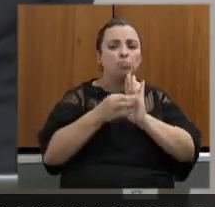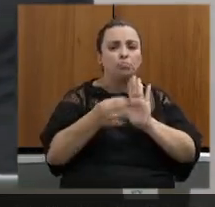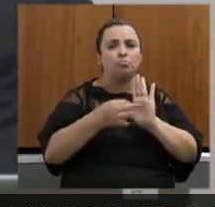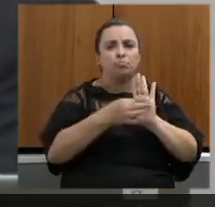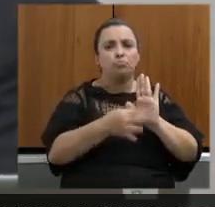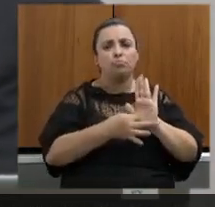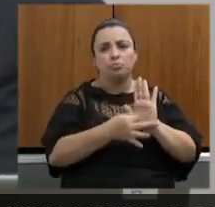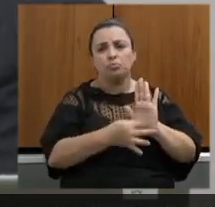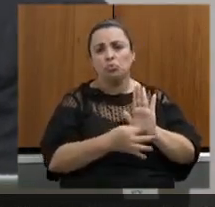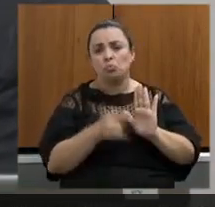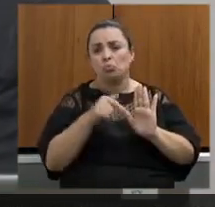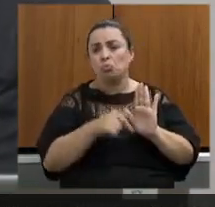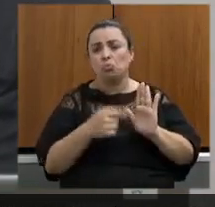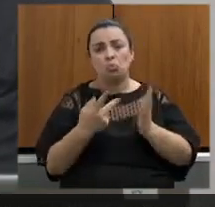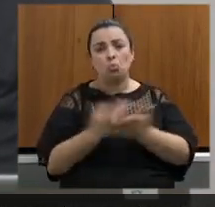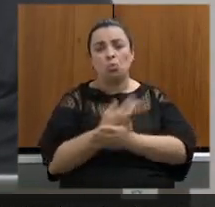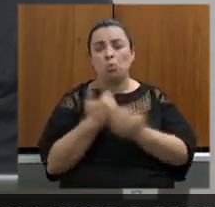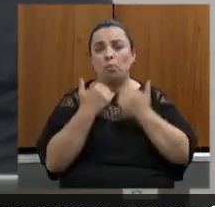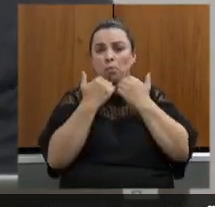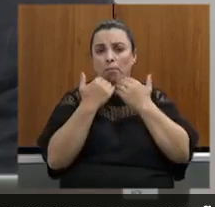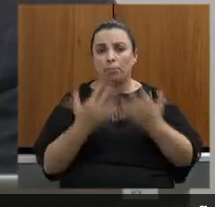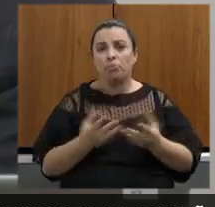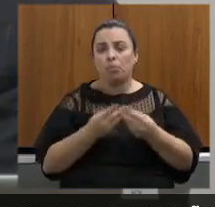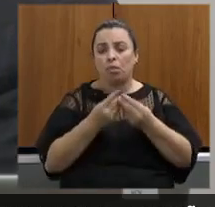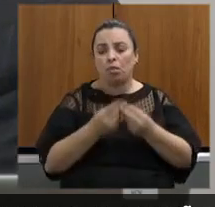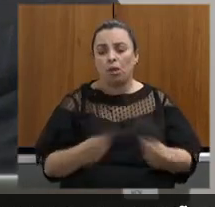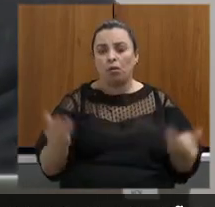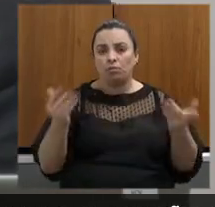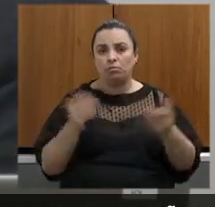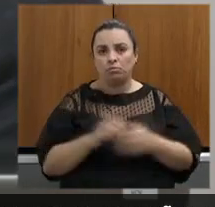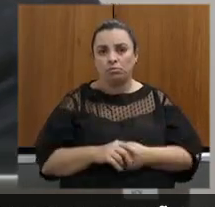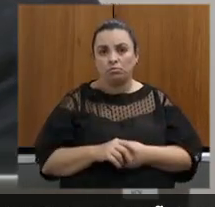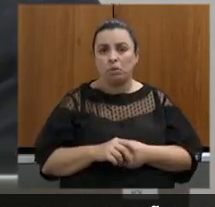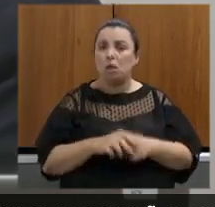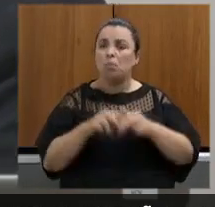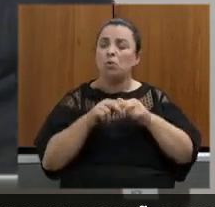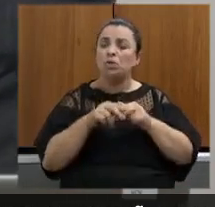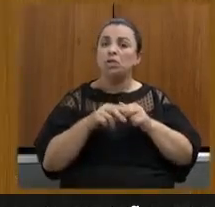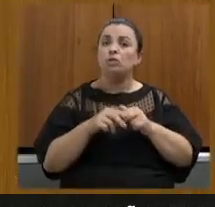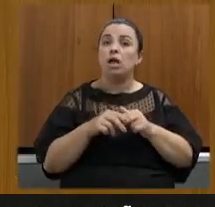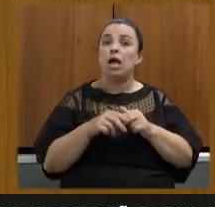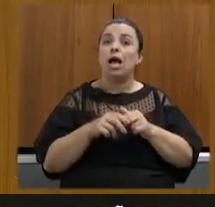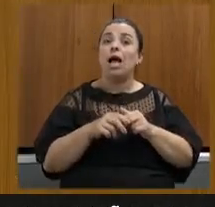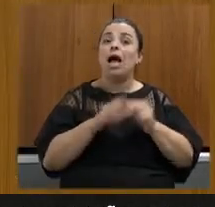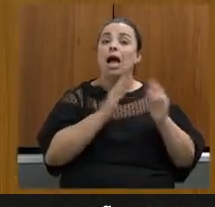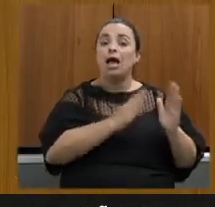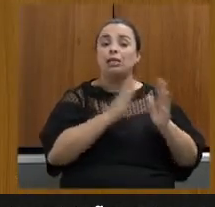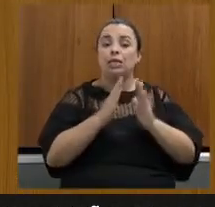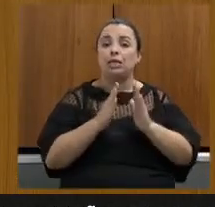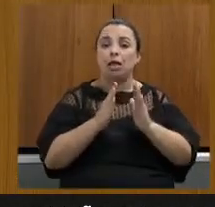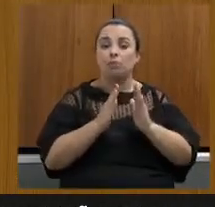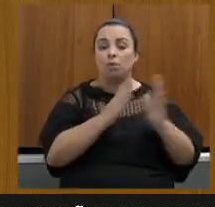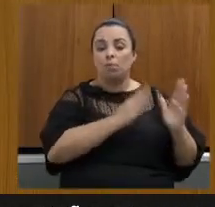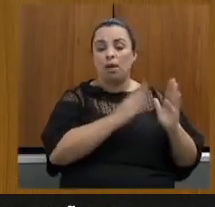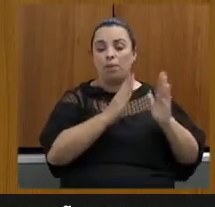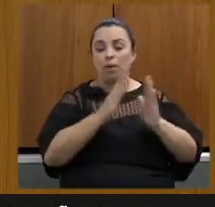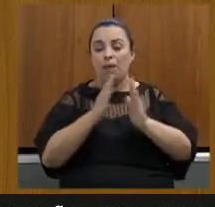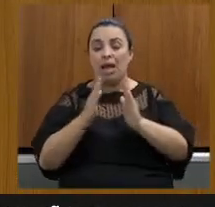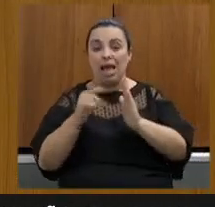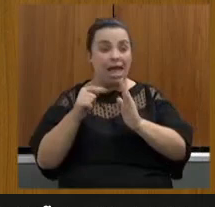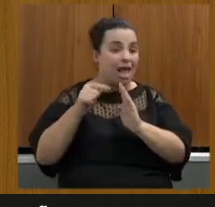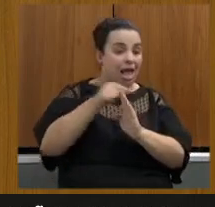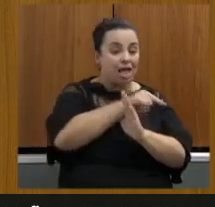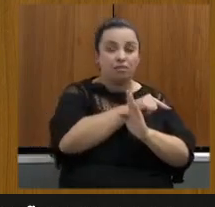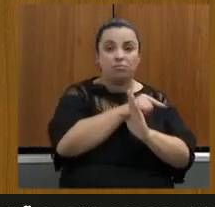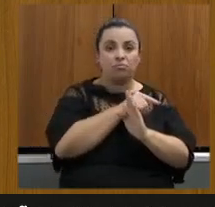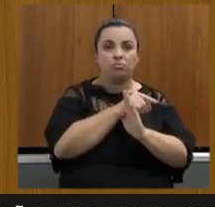Porque as outras etapas naturalmente antecedem era essa não tiveram andamento correto